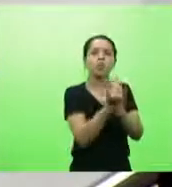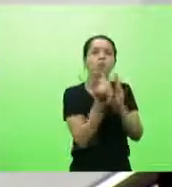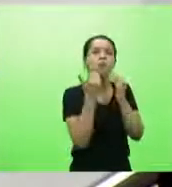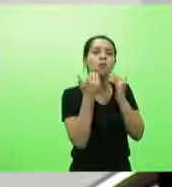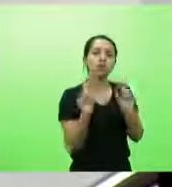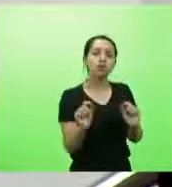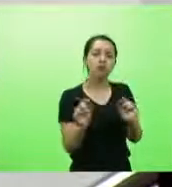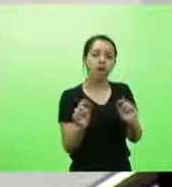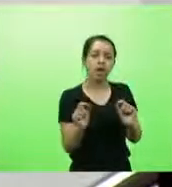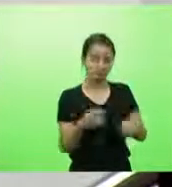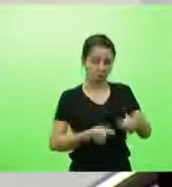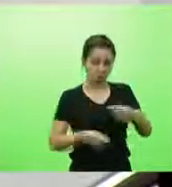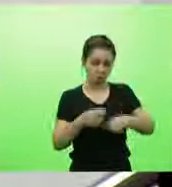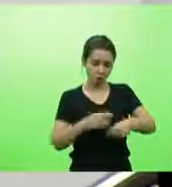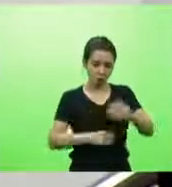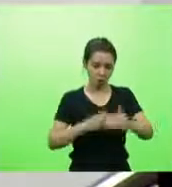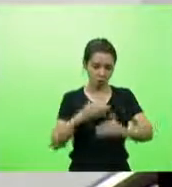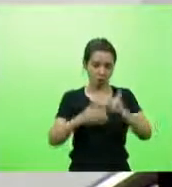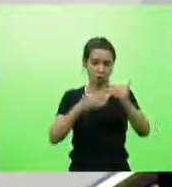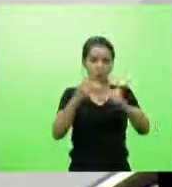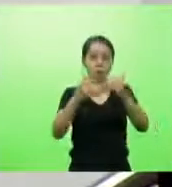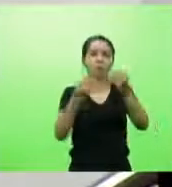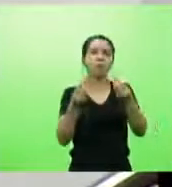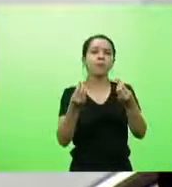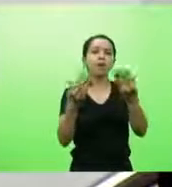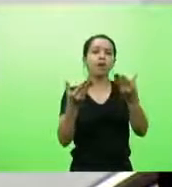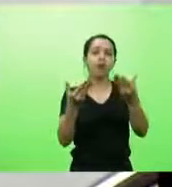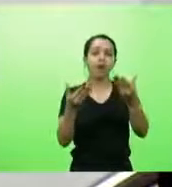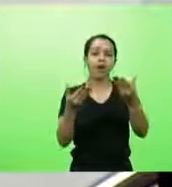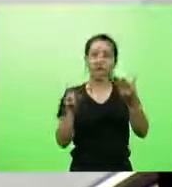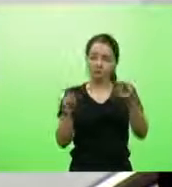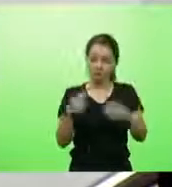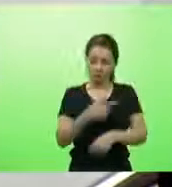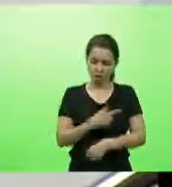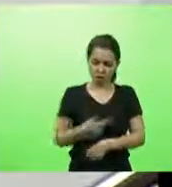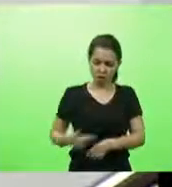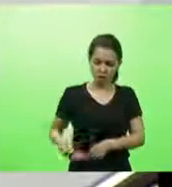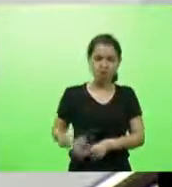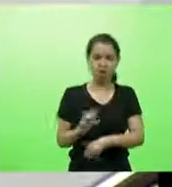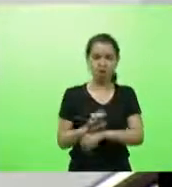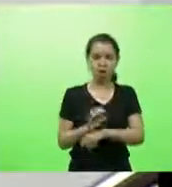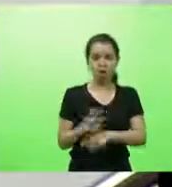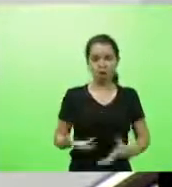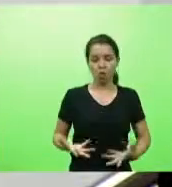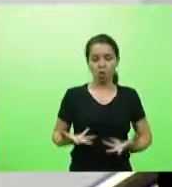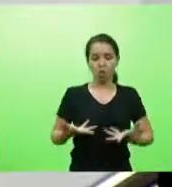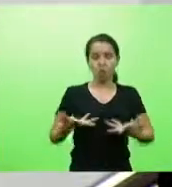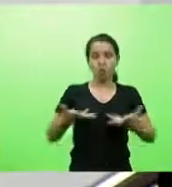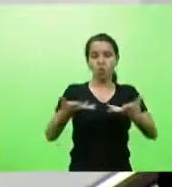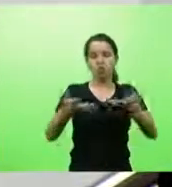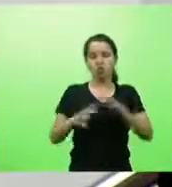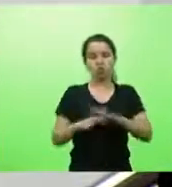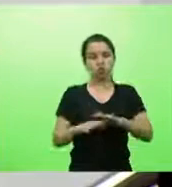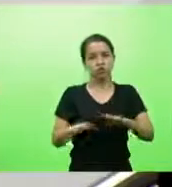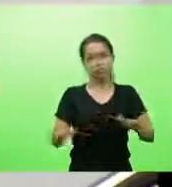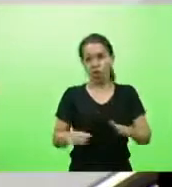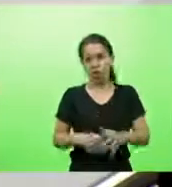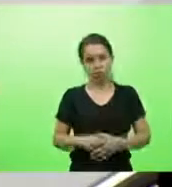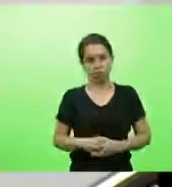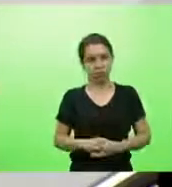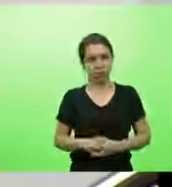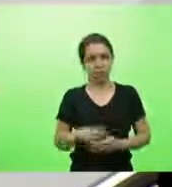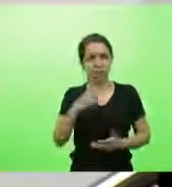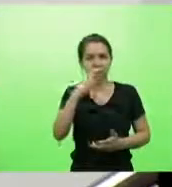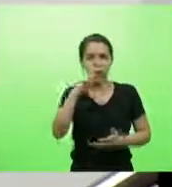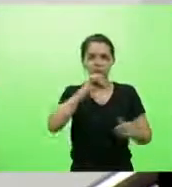crescimento econômico é o bem-estar do Estado e não o bem-estar do indivíduo. Está tudo de cabeça para